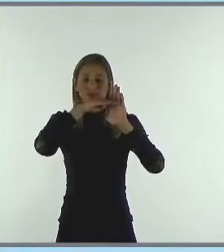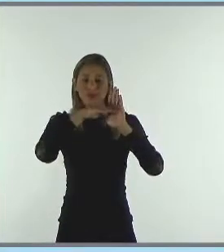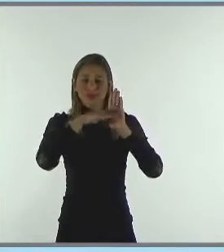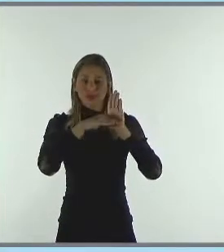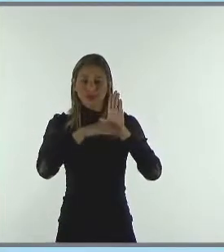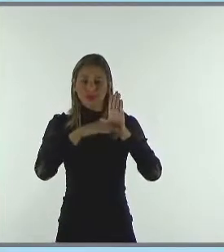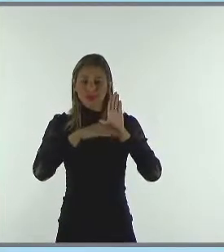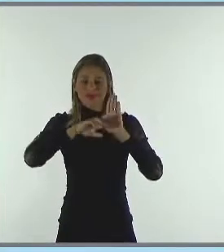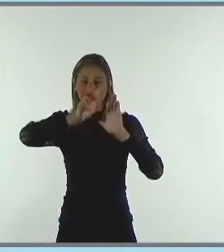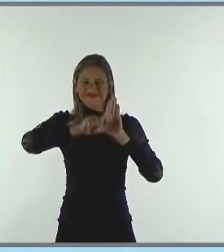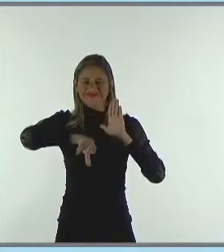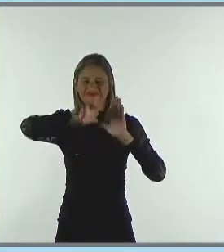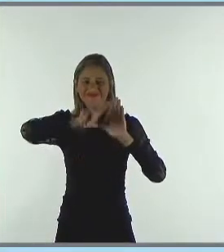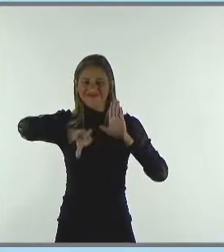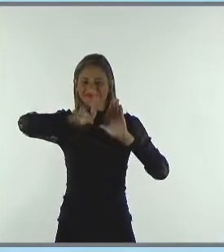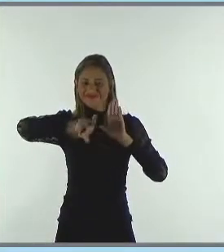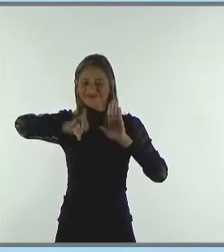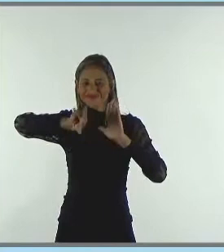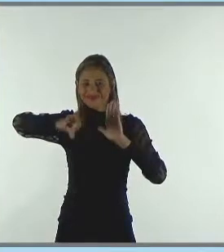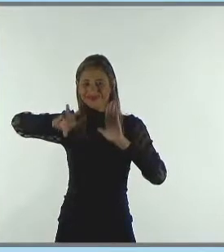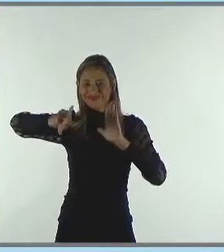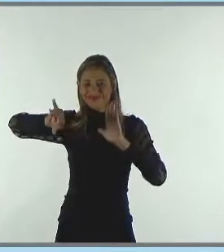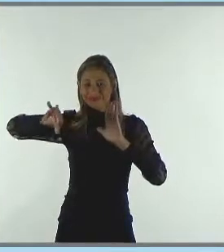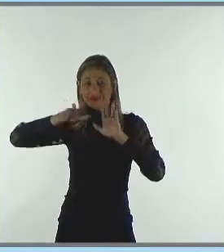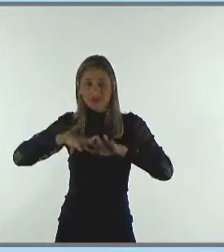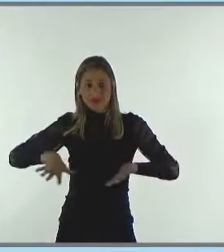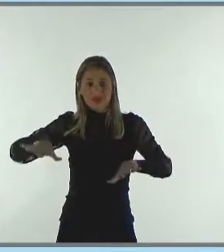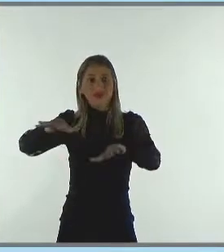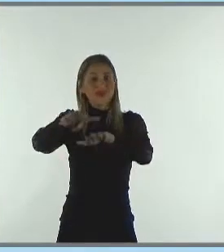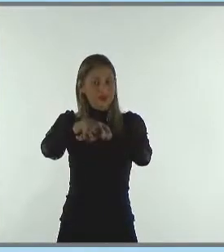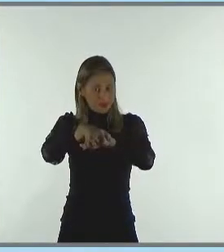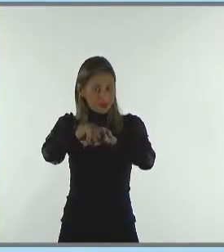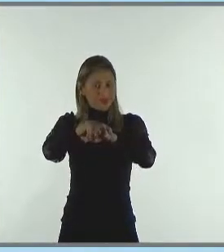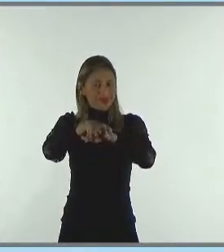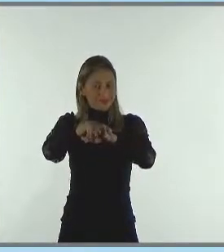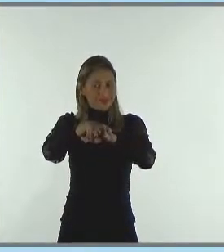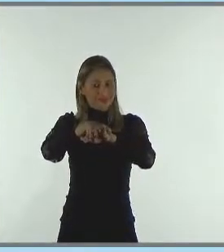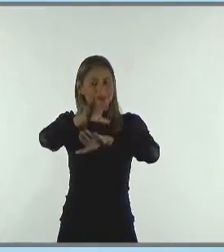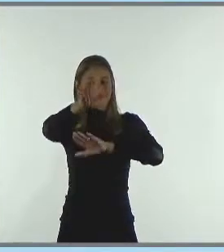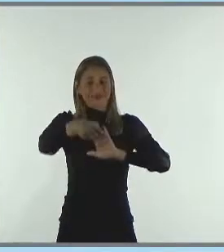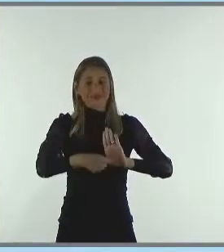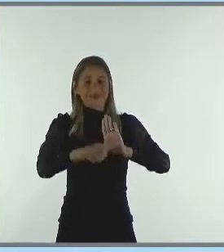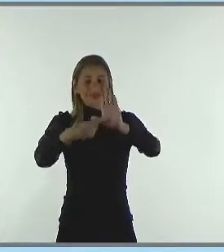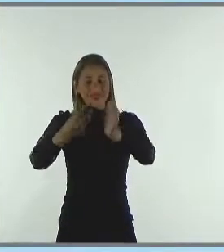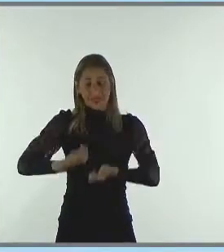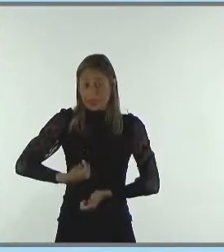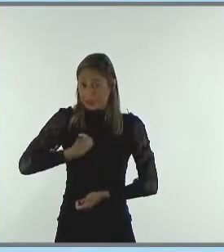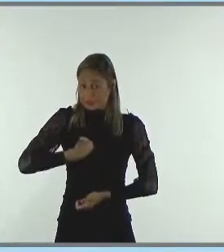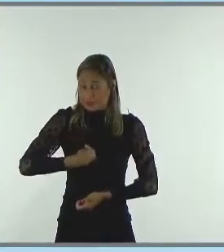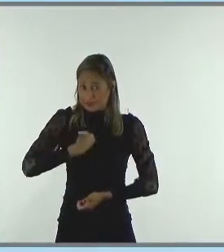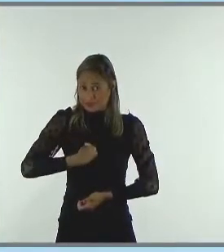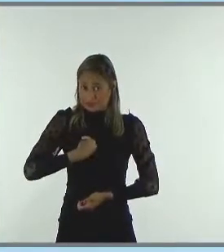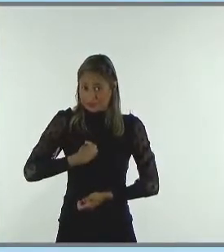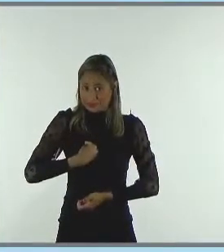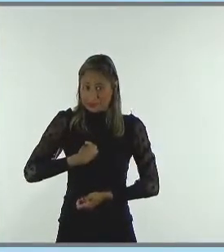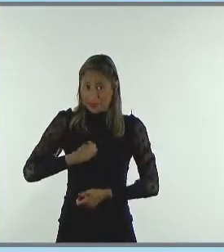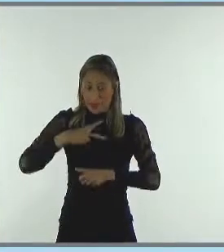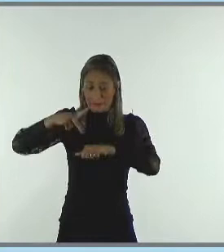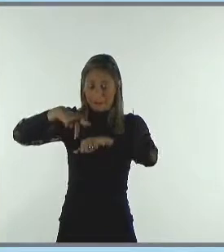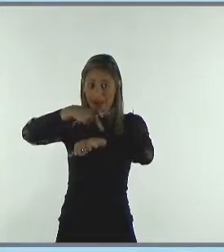bem diversificada, bastante inclusiva, que traz participantes